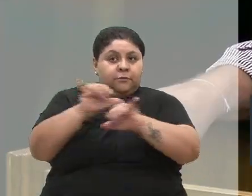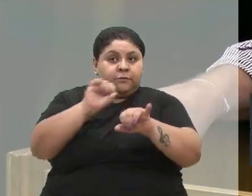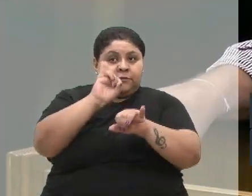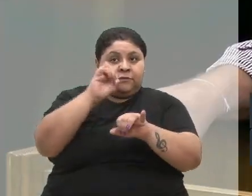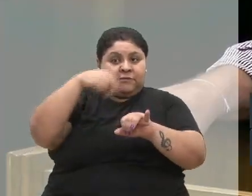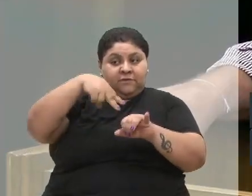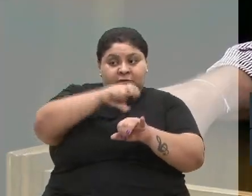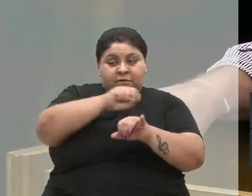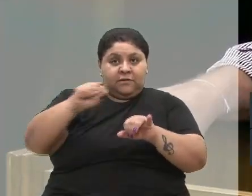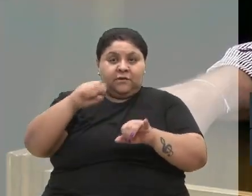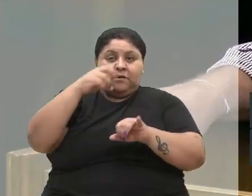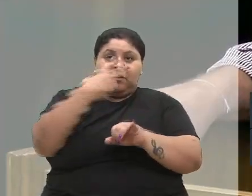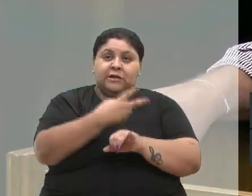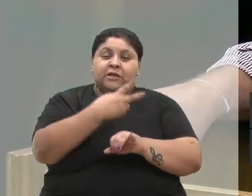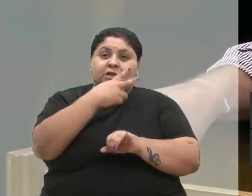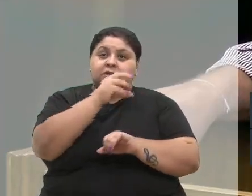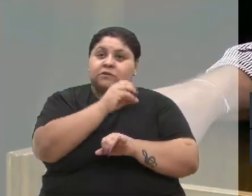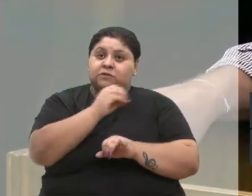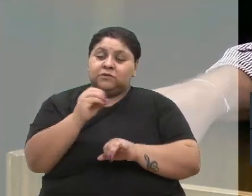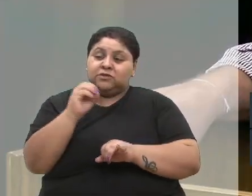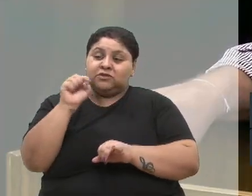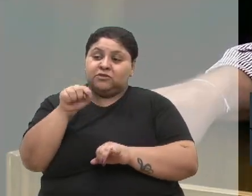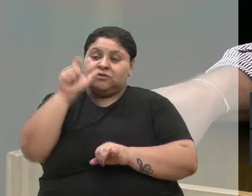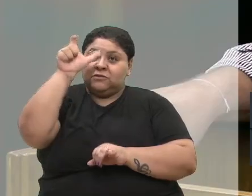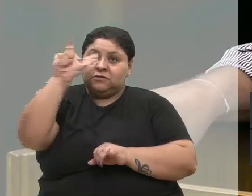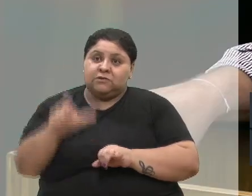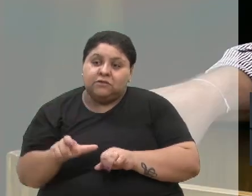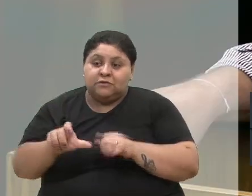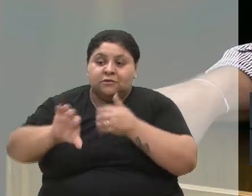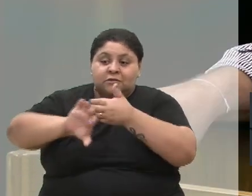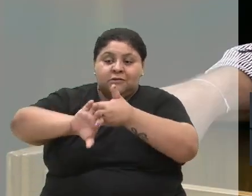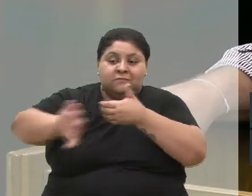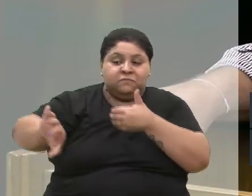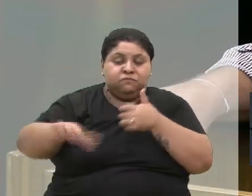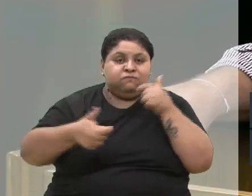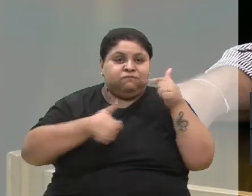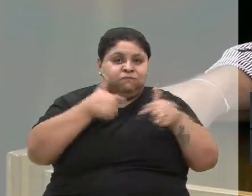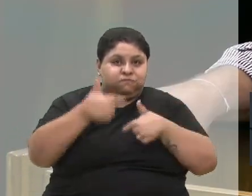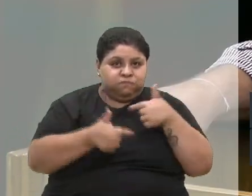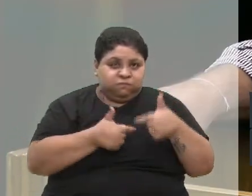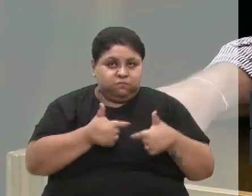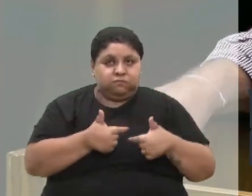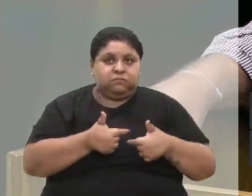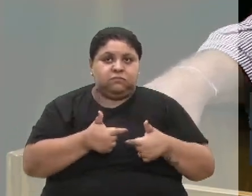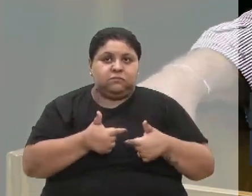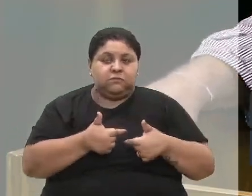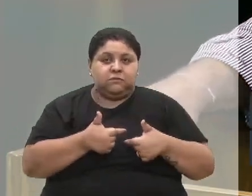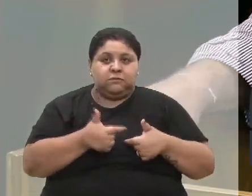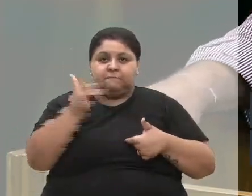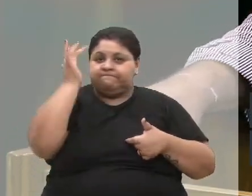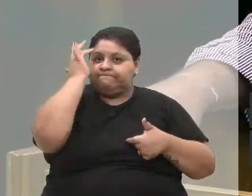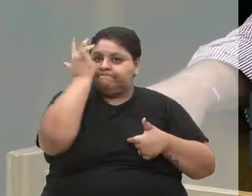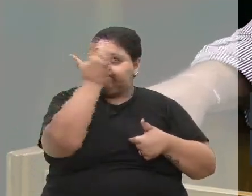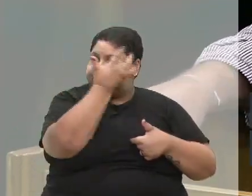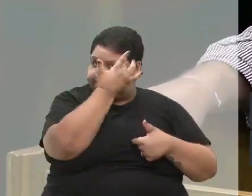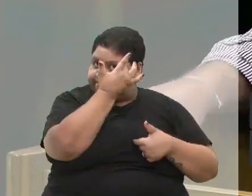200 mil pessoas foram afastadas do trabalho por transtorno de saúde